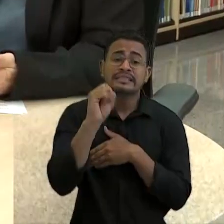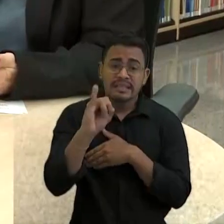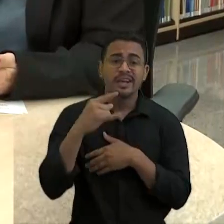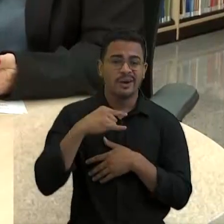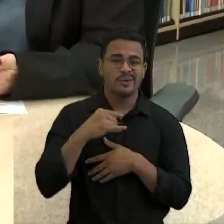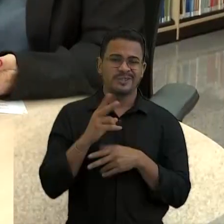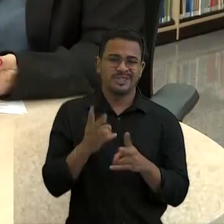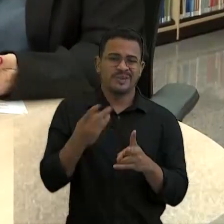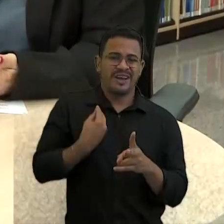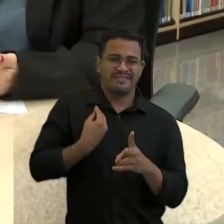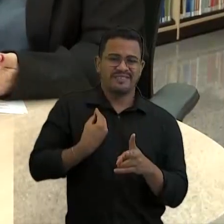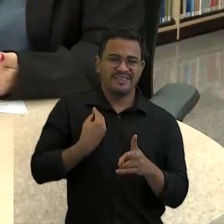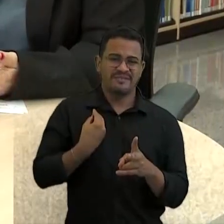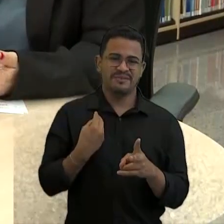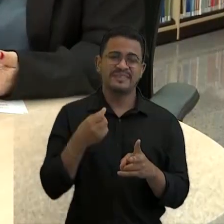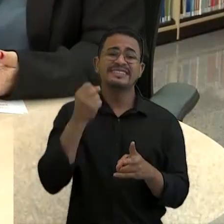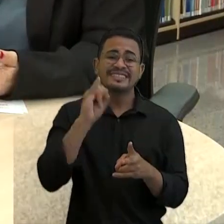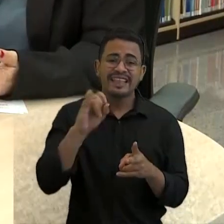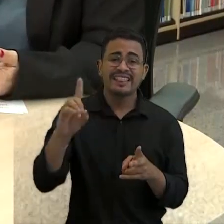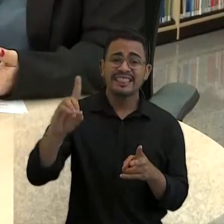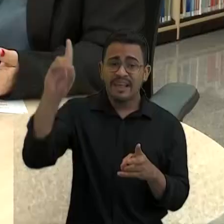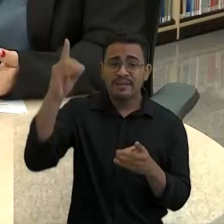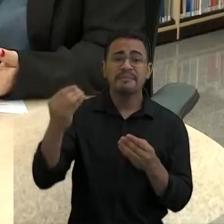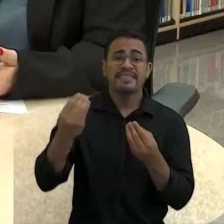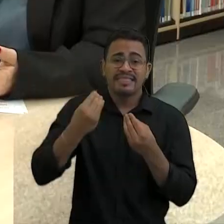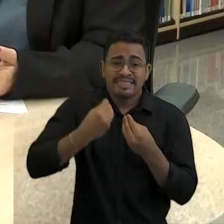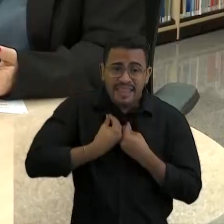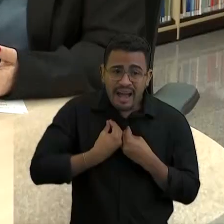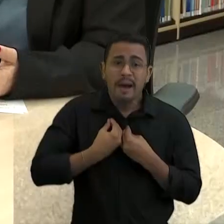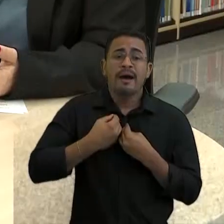der a inspiração,